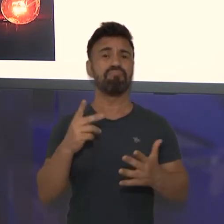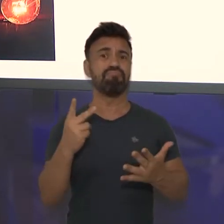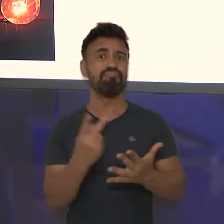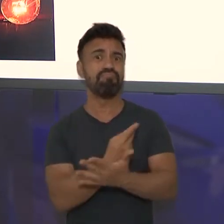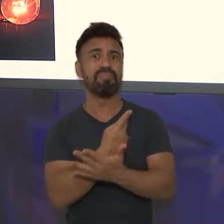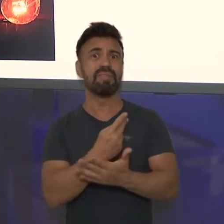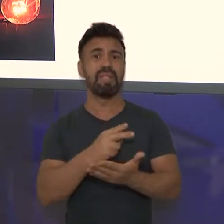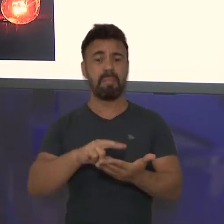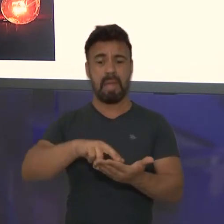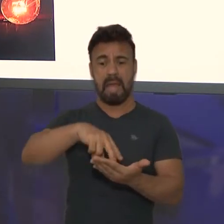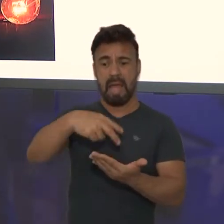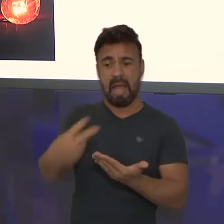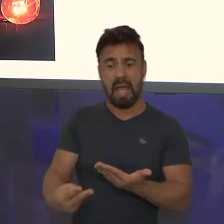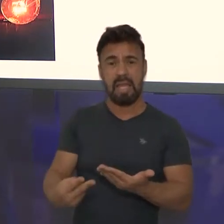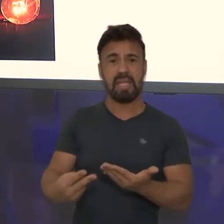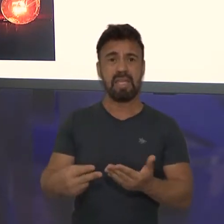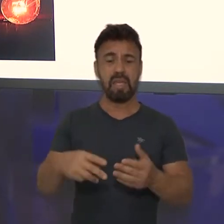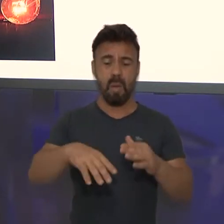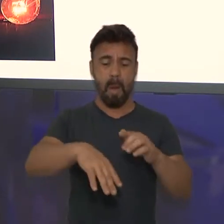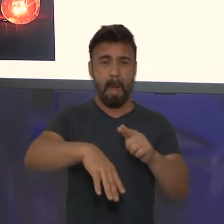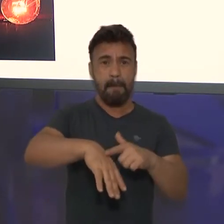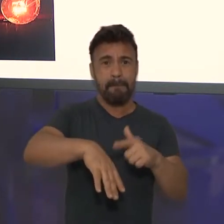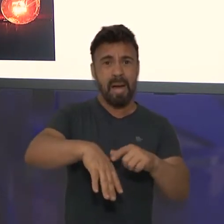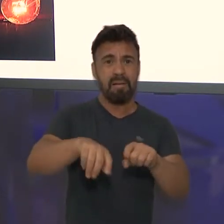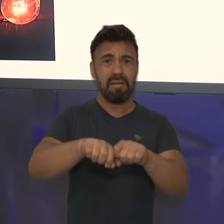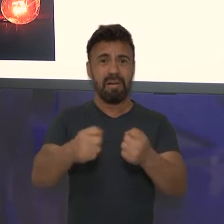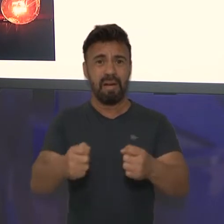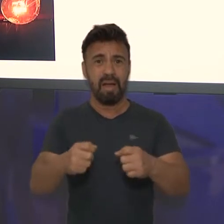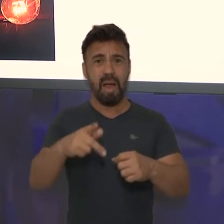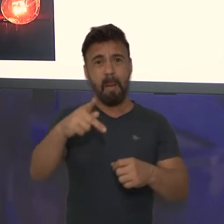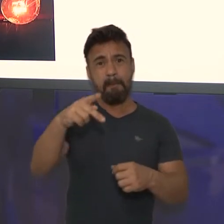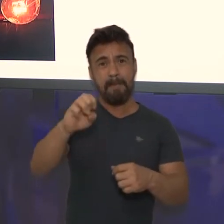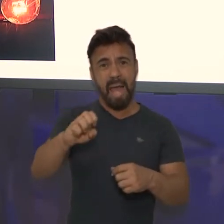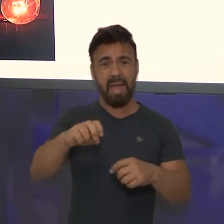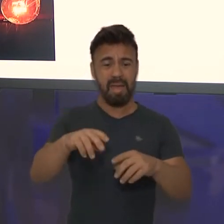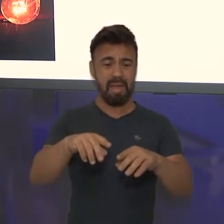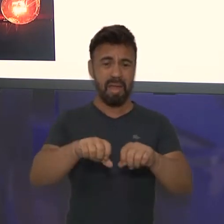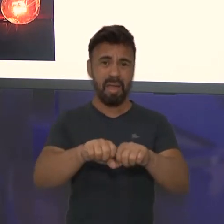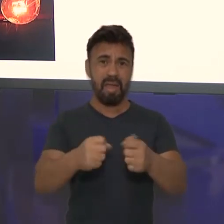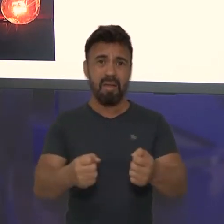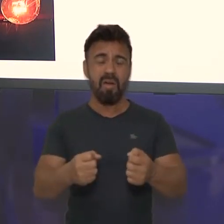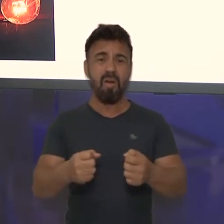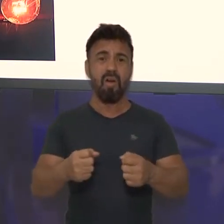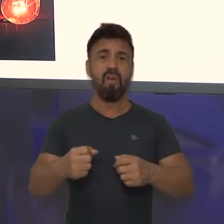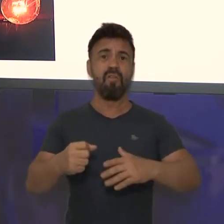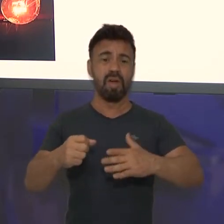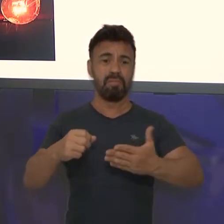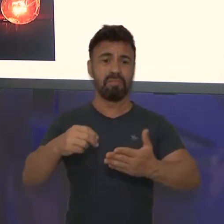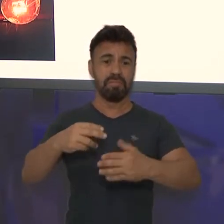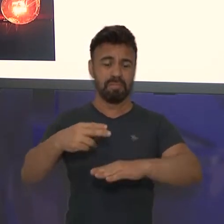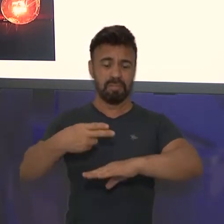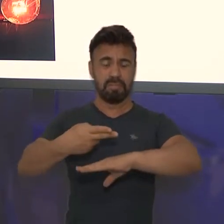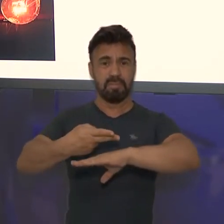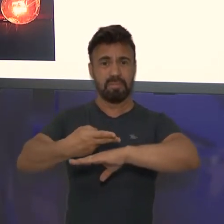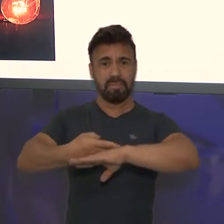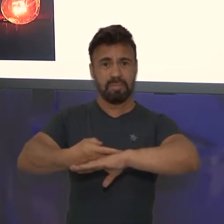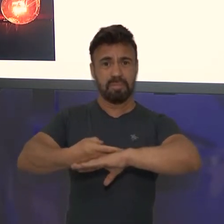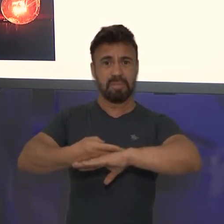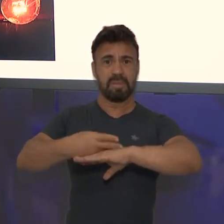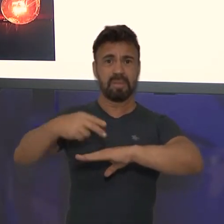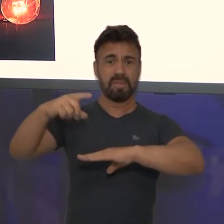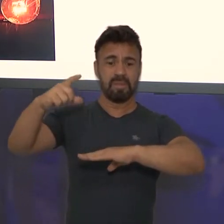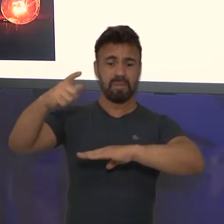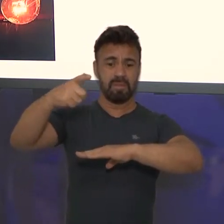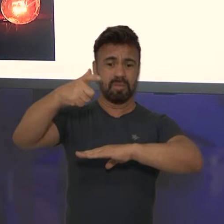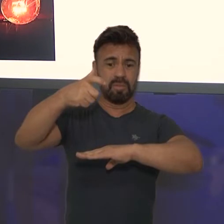exemplo, ter caído, fraturou uma mão, fraturou um pé, e foi submetido ao exame de raio-x, você também pode colocar essa